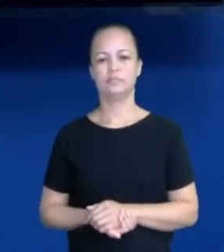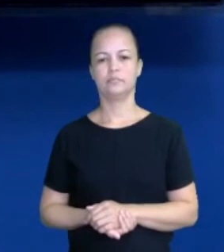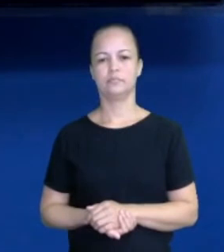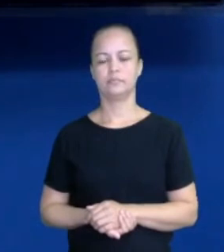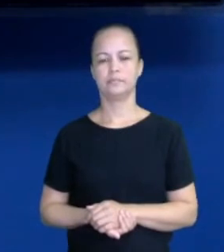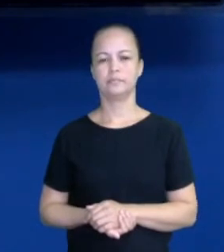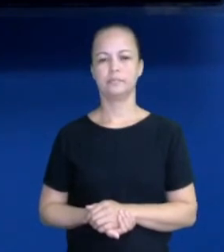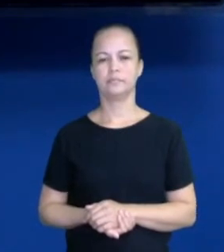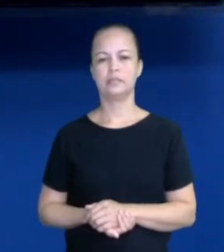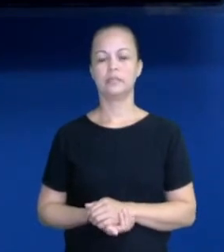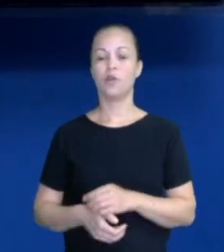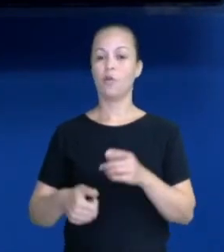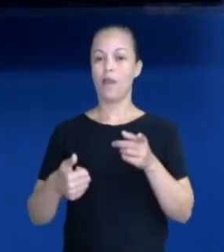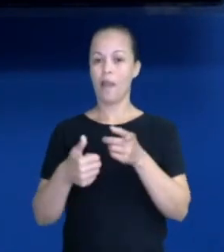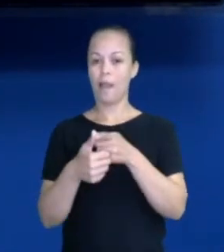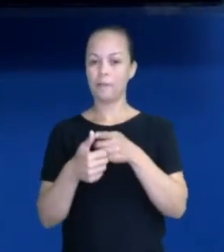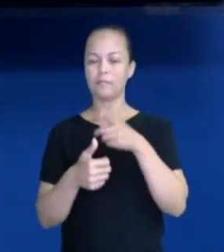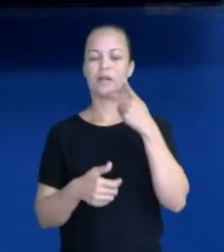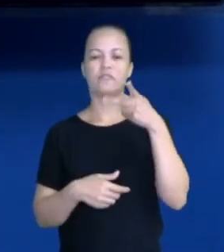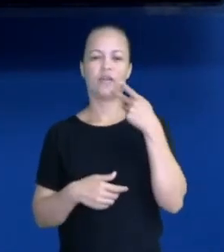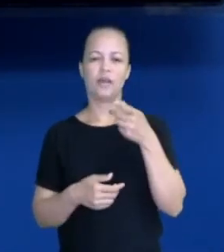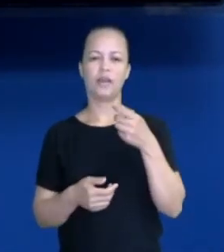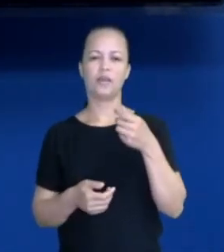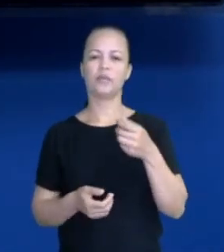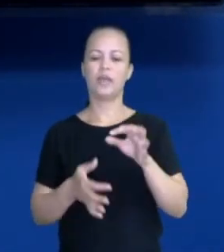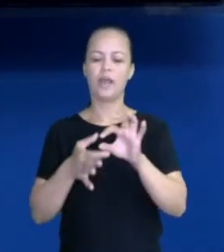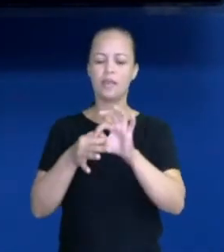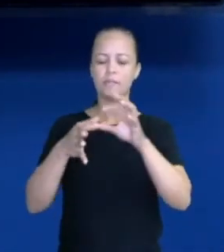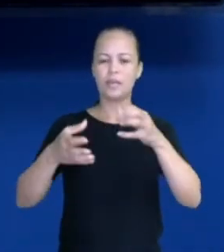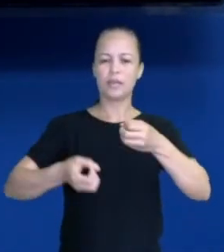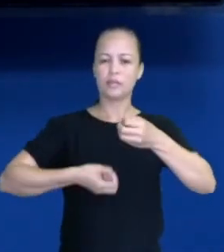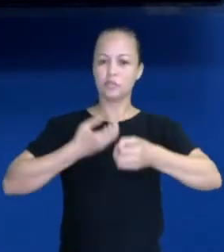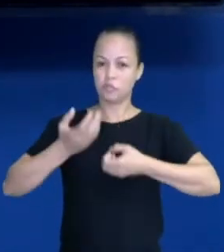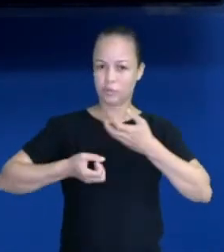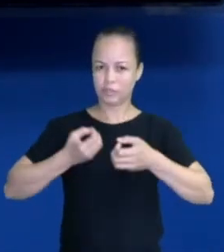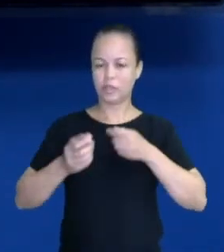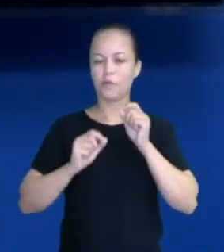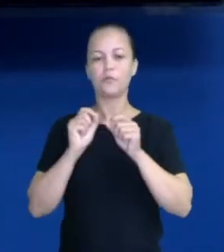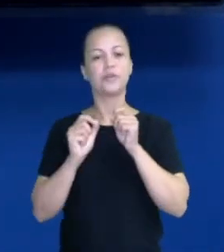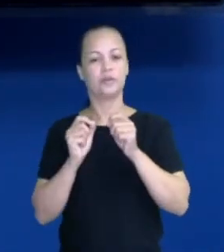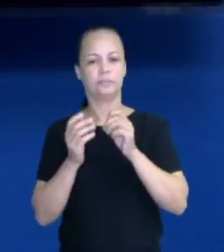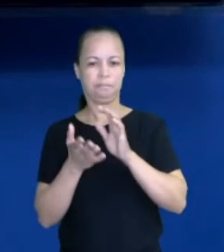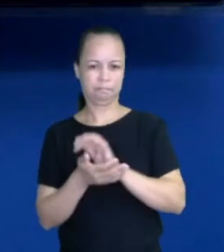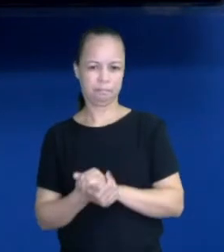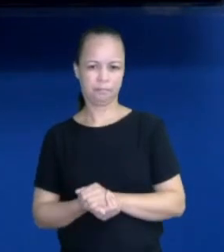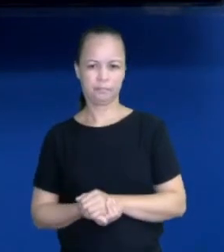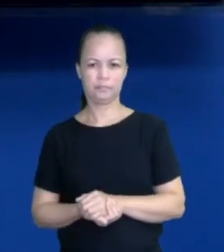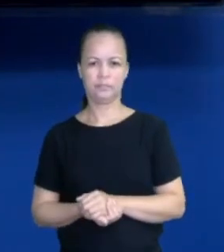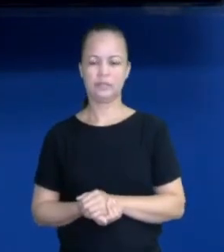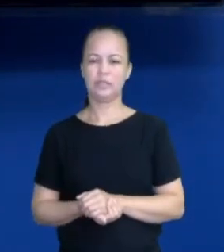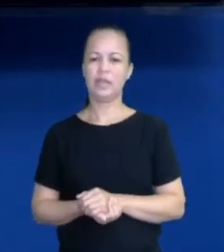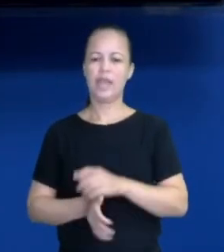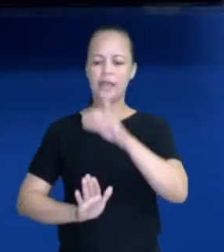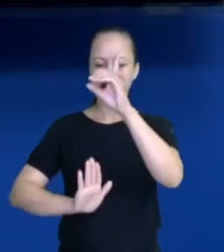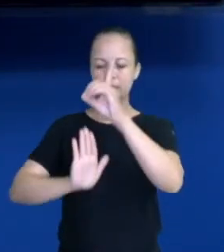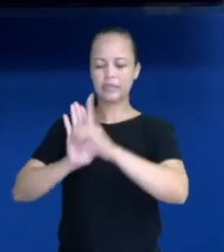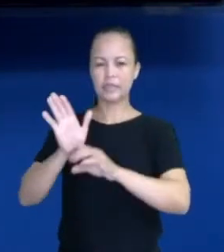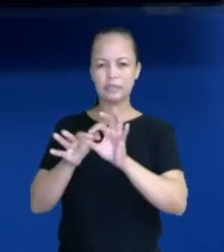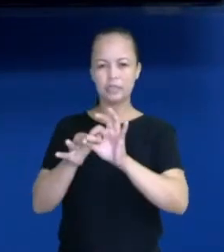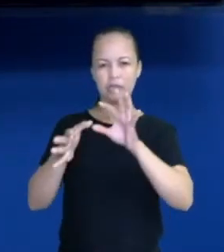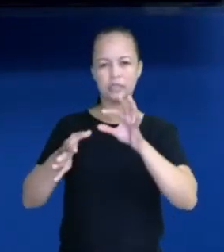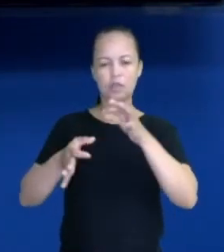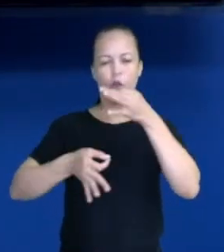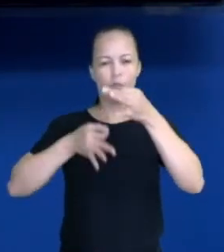Bom, a primeira ela diz o que é liberdade de expressão e eu coloquei um pouquinho para a gente. É direito à liberdade